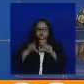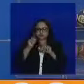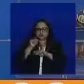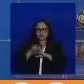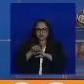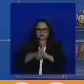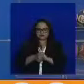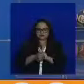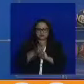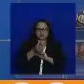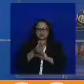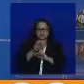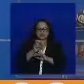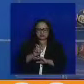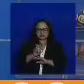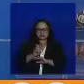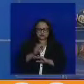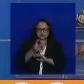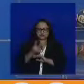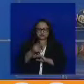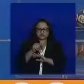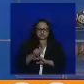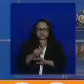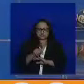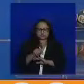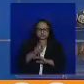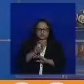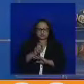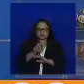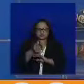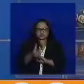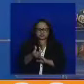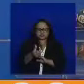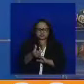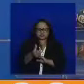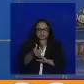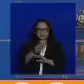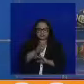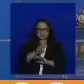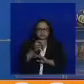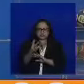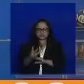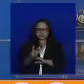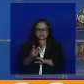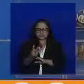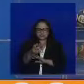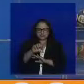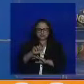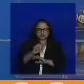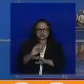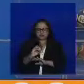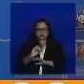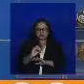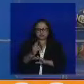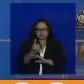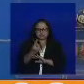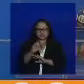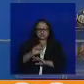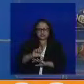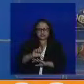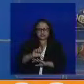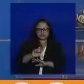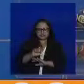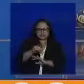foram 65, 27, 56, 53, 90,